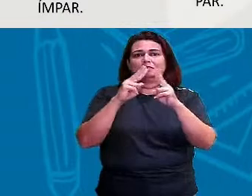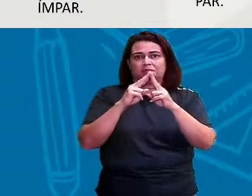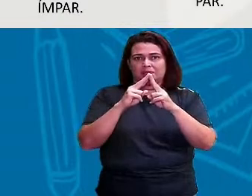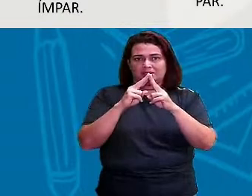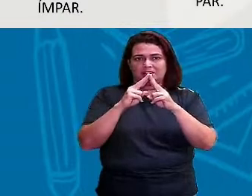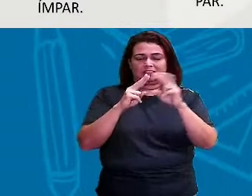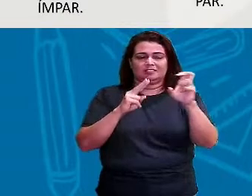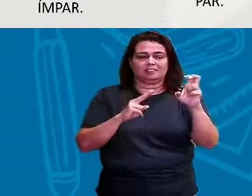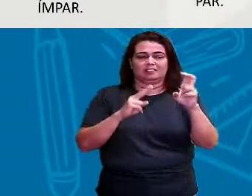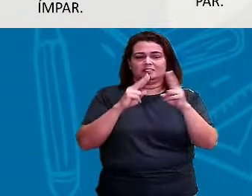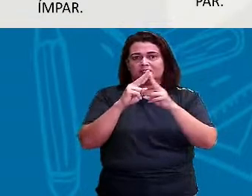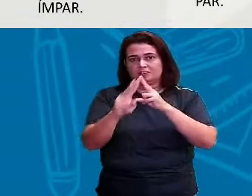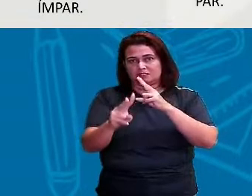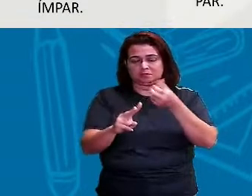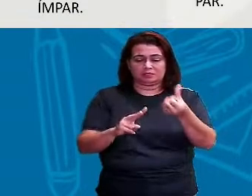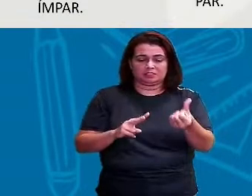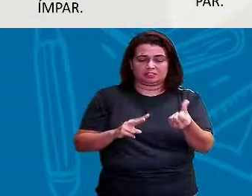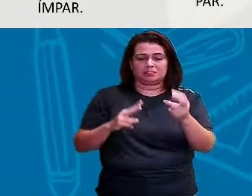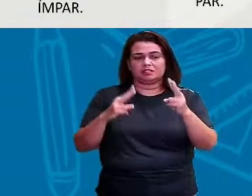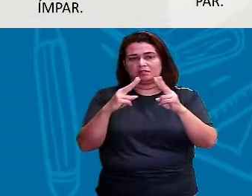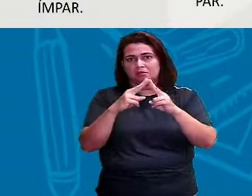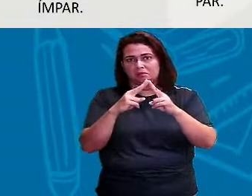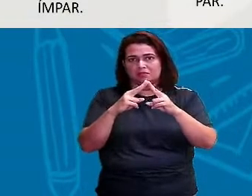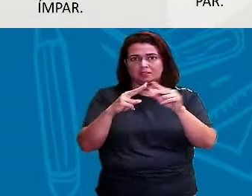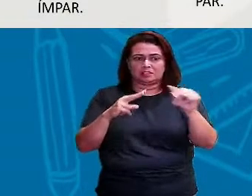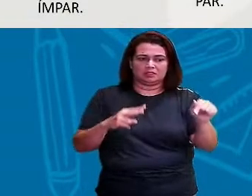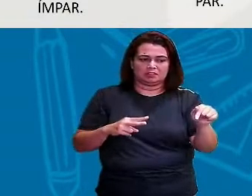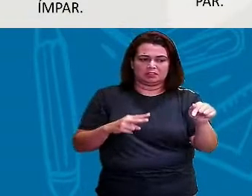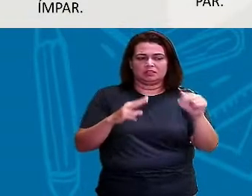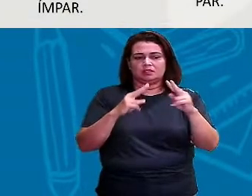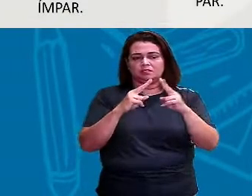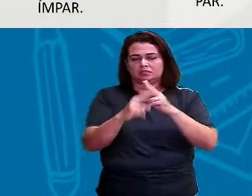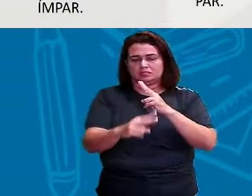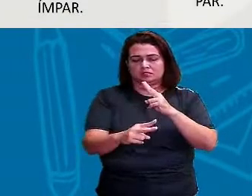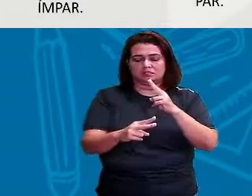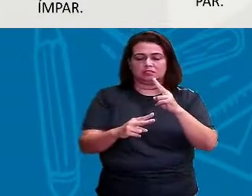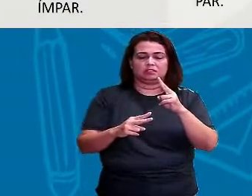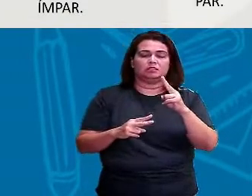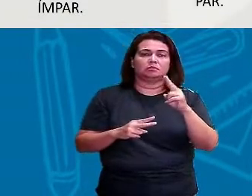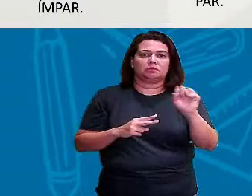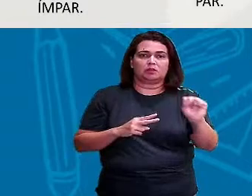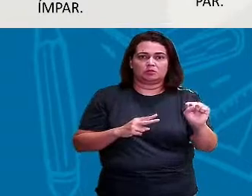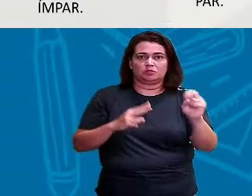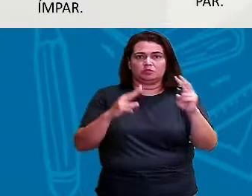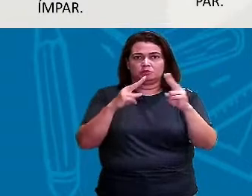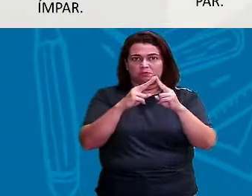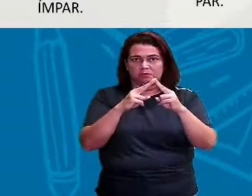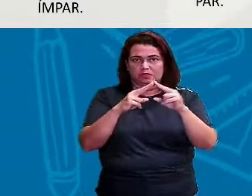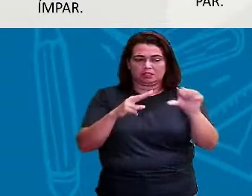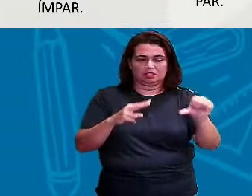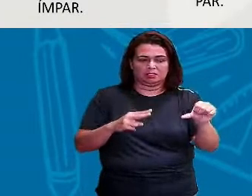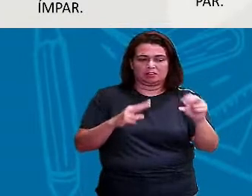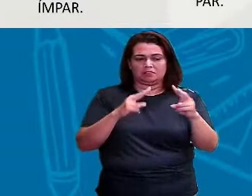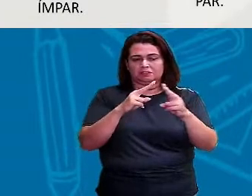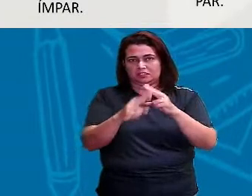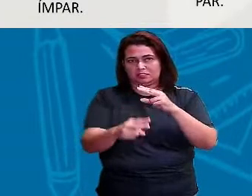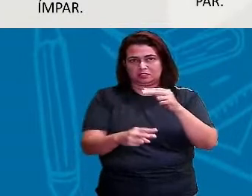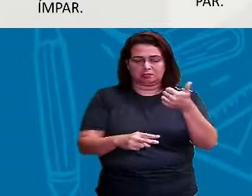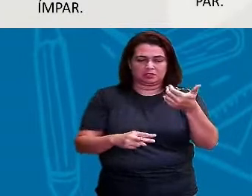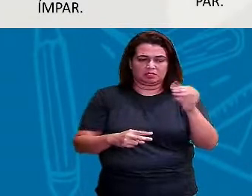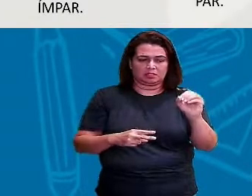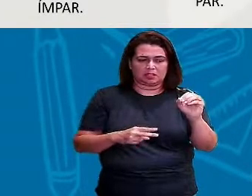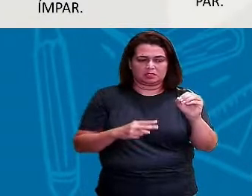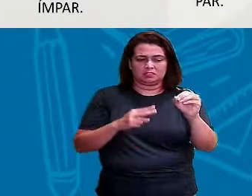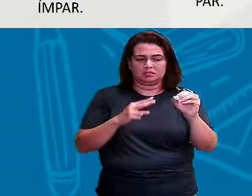par. 7 é ímpar, 8 é par. 9 é ímpar, 10 é par. Se você observar, nunca vai ter assim,